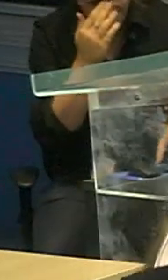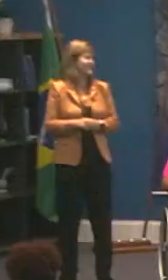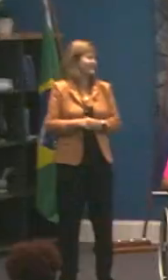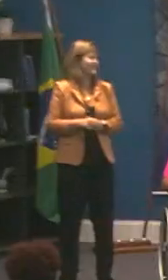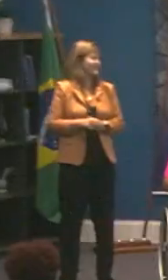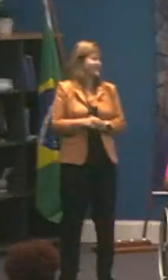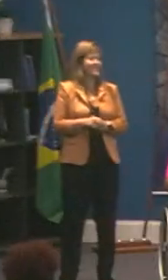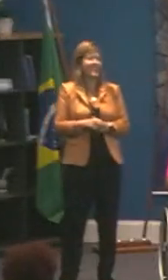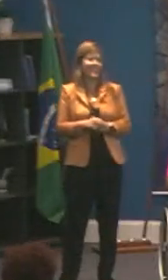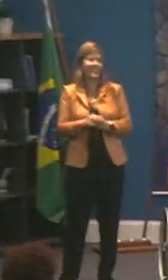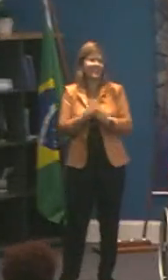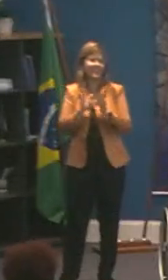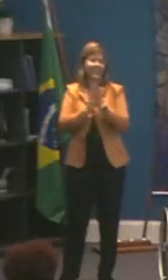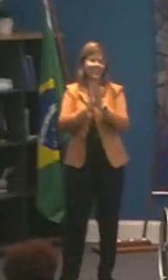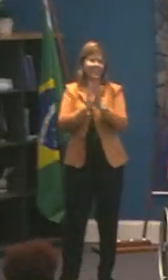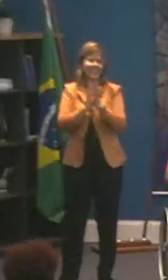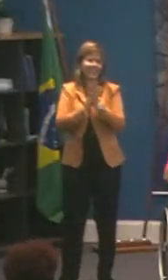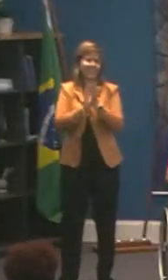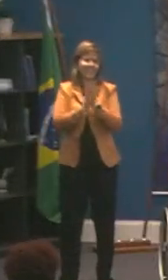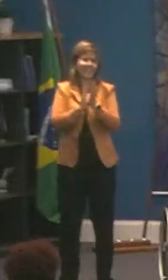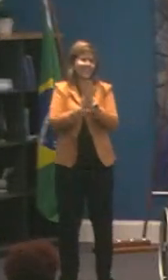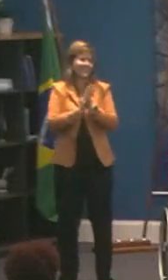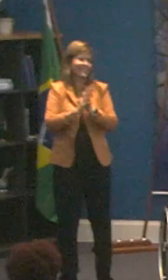Bravo, bravo.